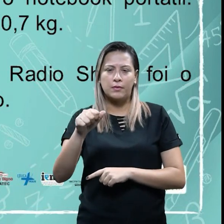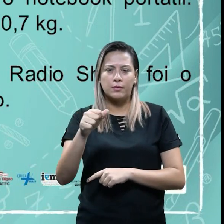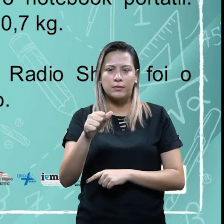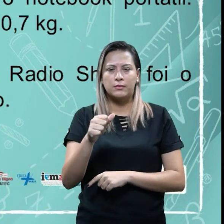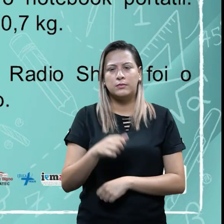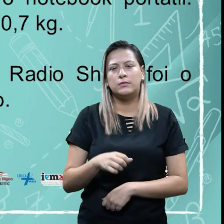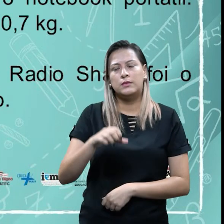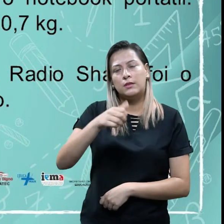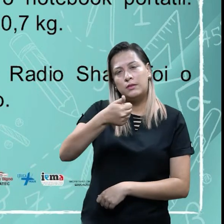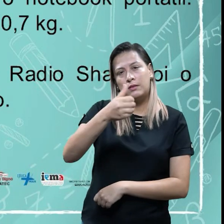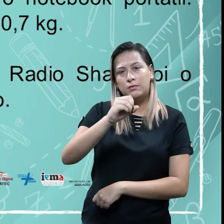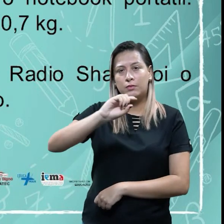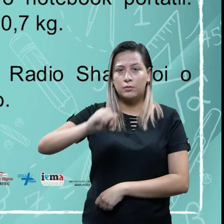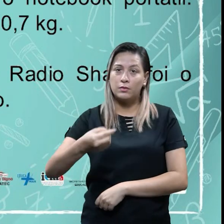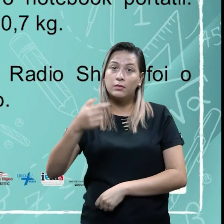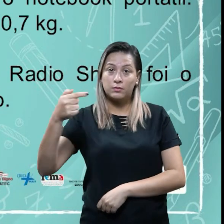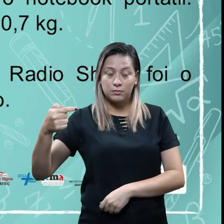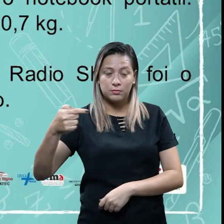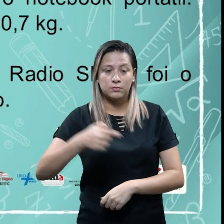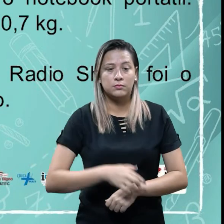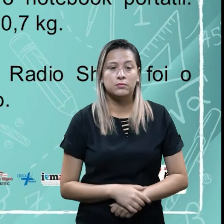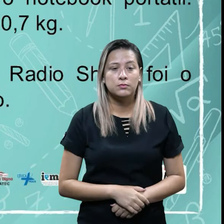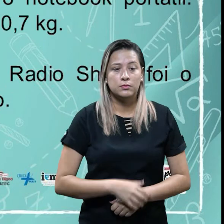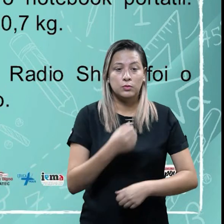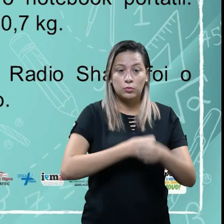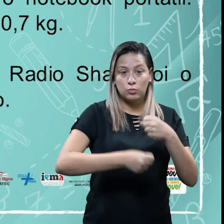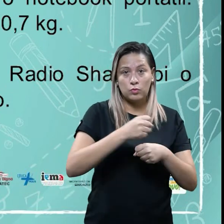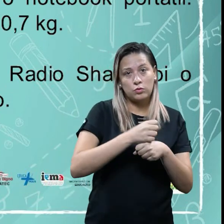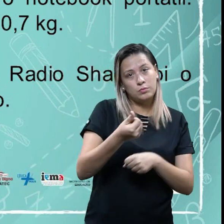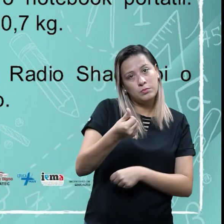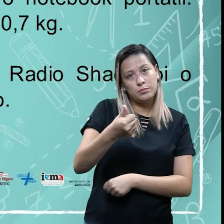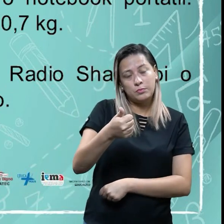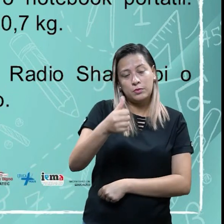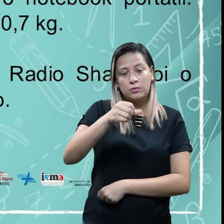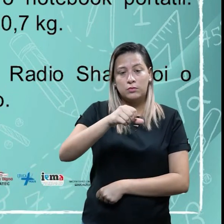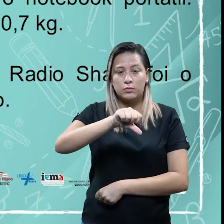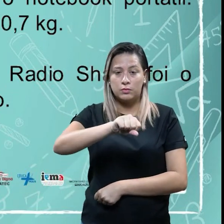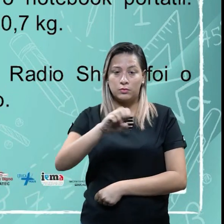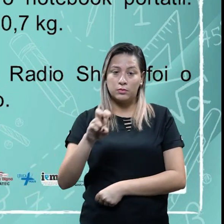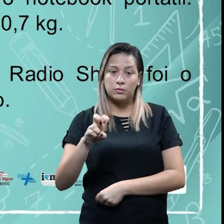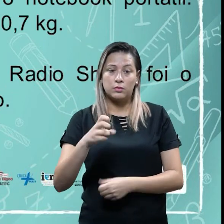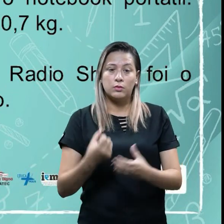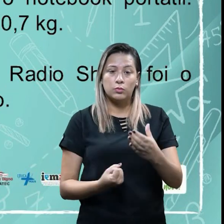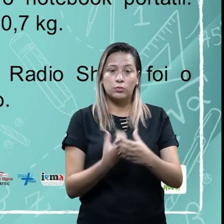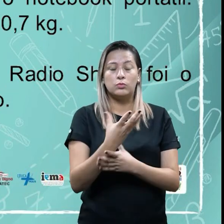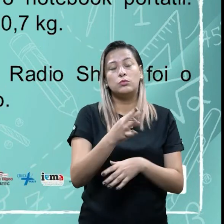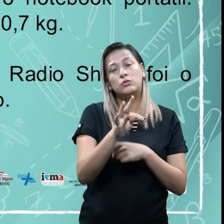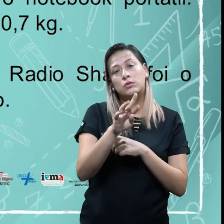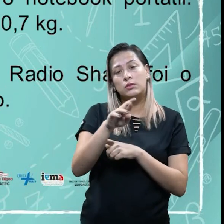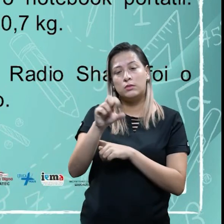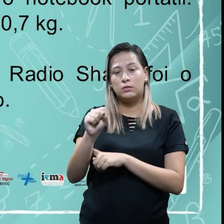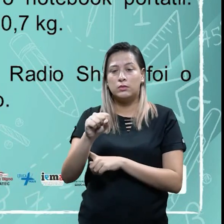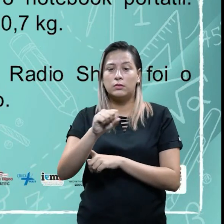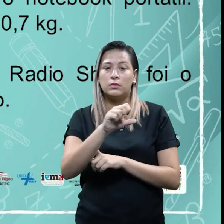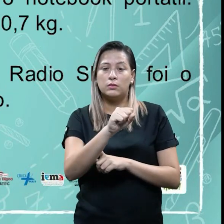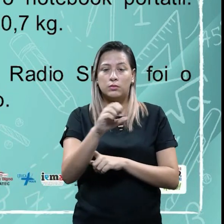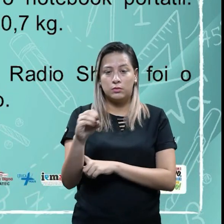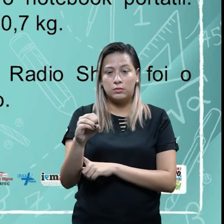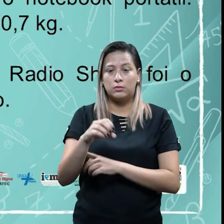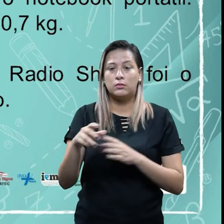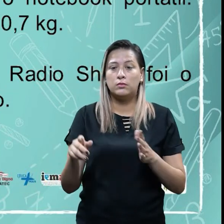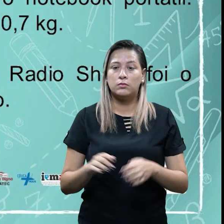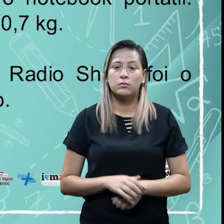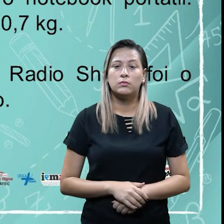apenas 10,7 kg. Em 85 surge o TRS-80 Model